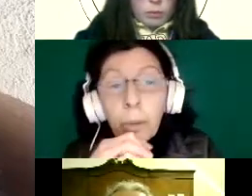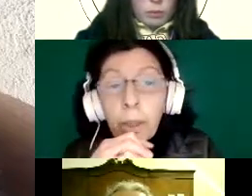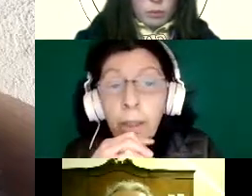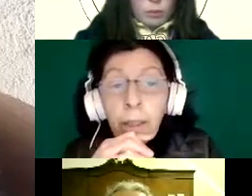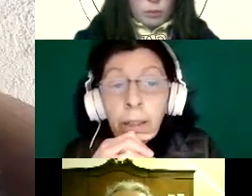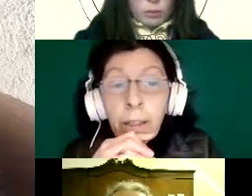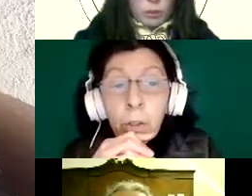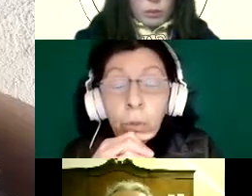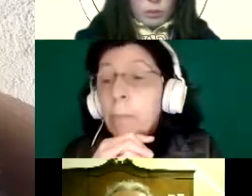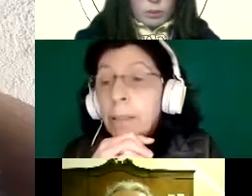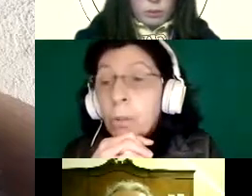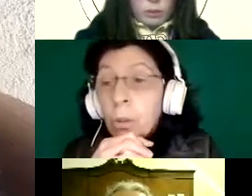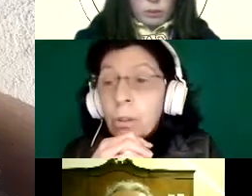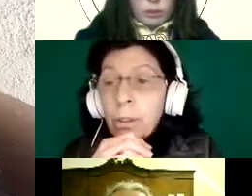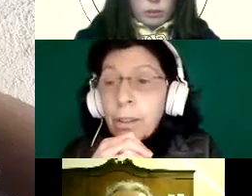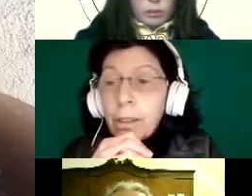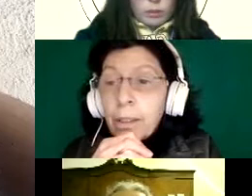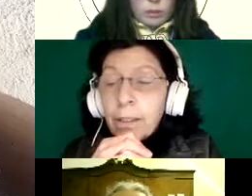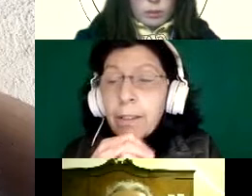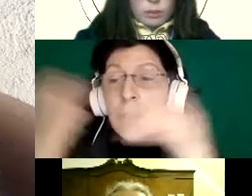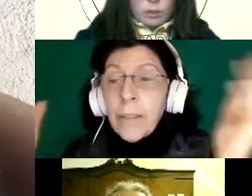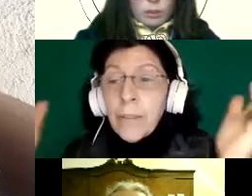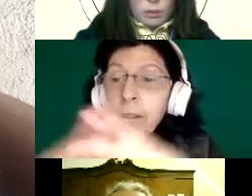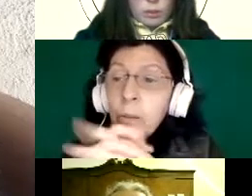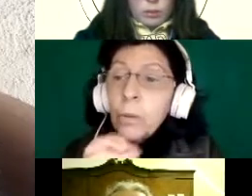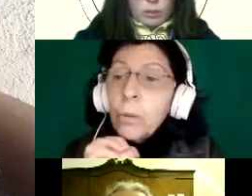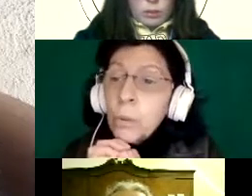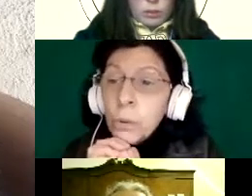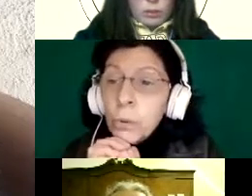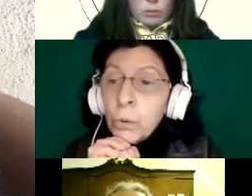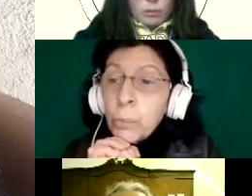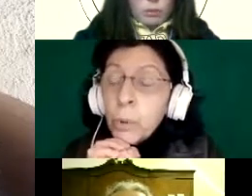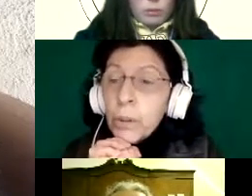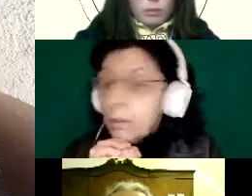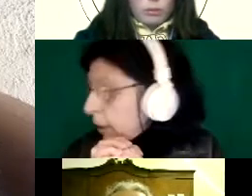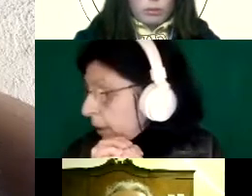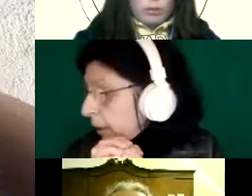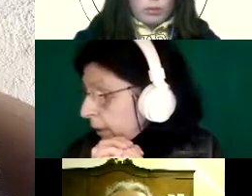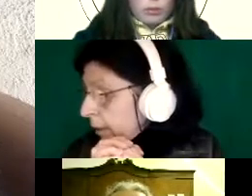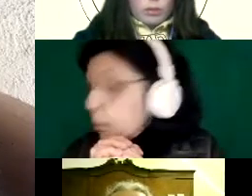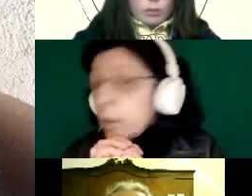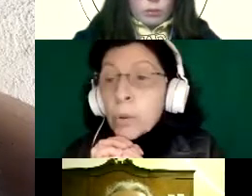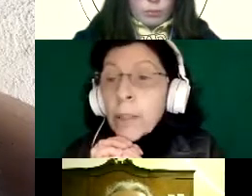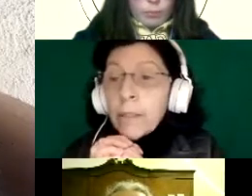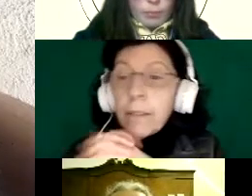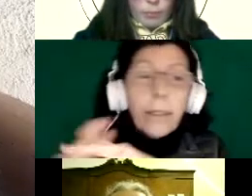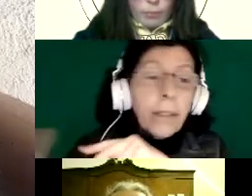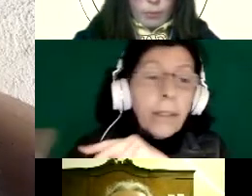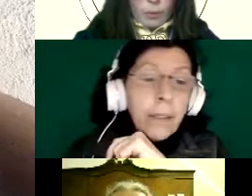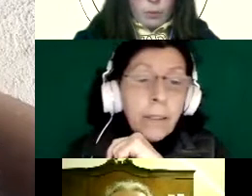tempo, juntamente com, enfim, o apoio muito